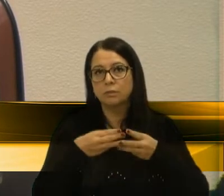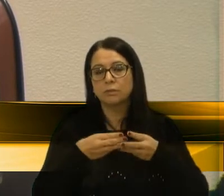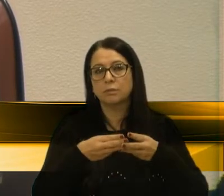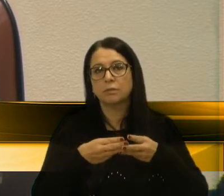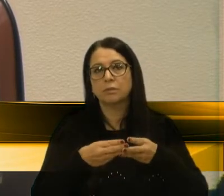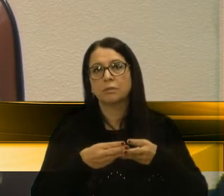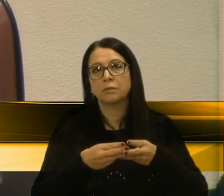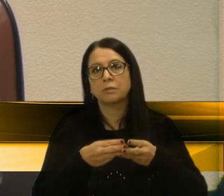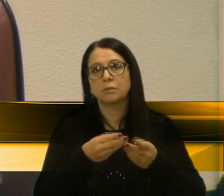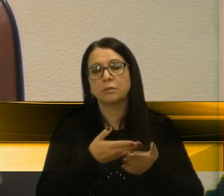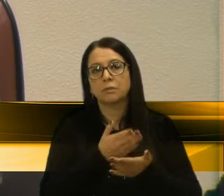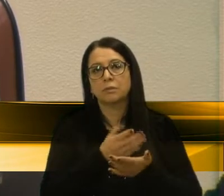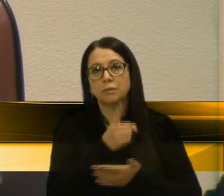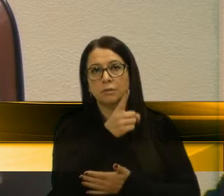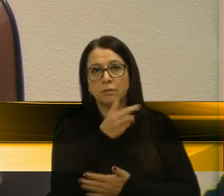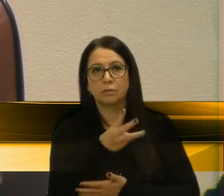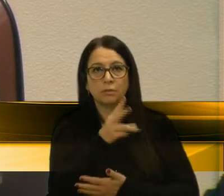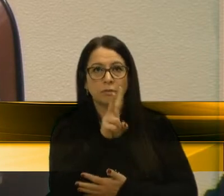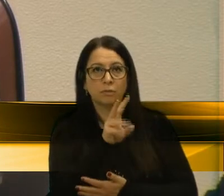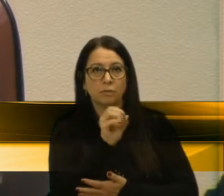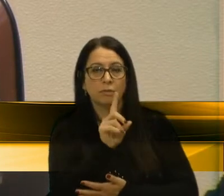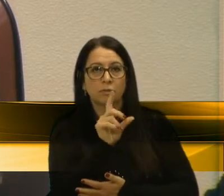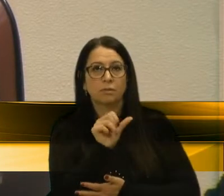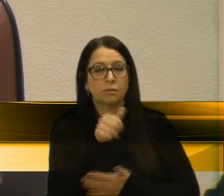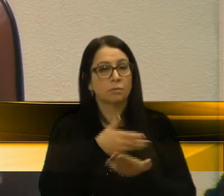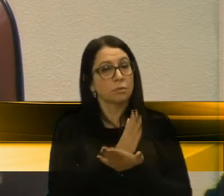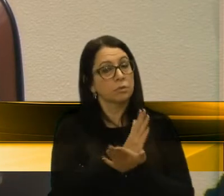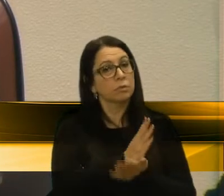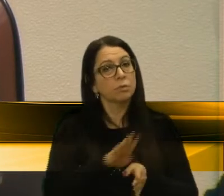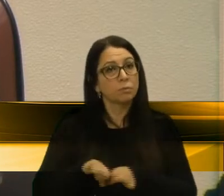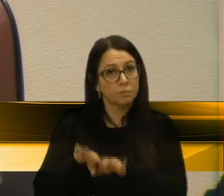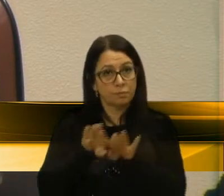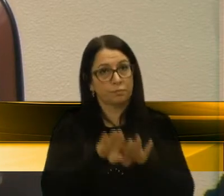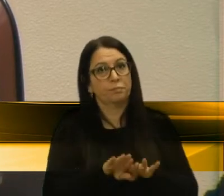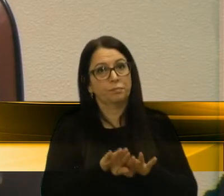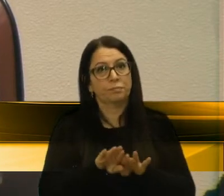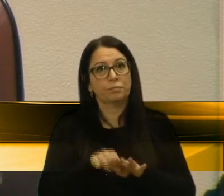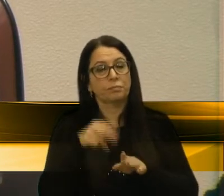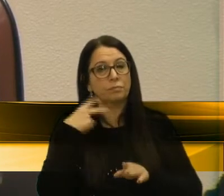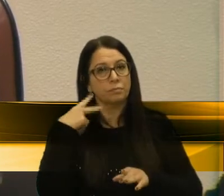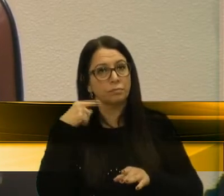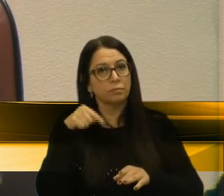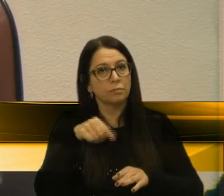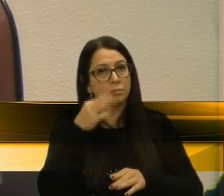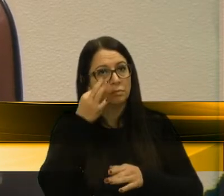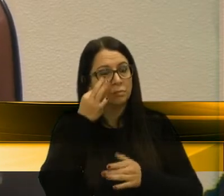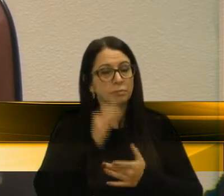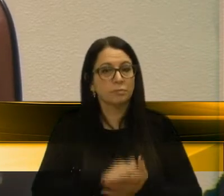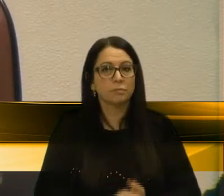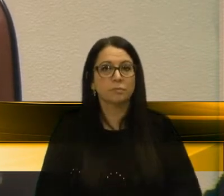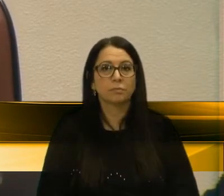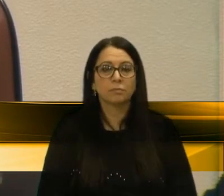nosso número 13 mar 2009 foi aprovada por unanimidade dos vereadores presentes